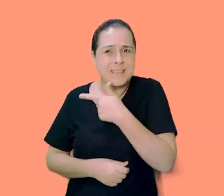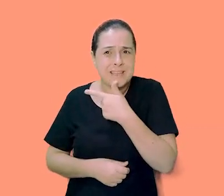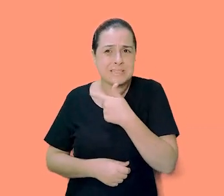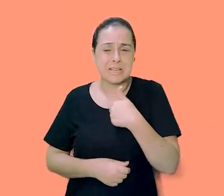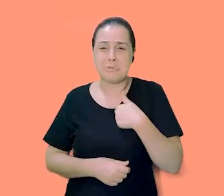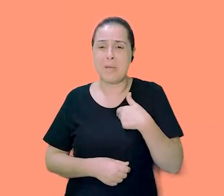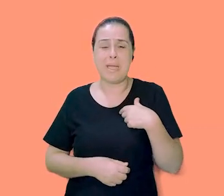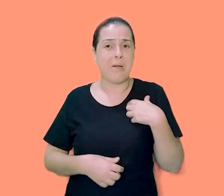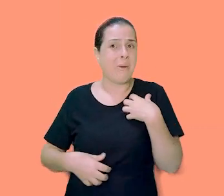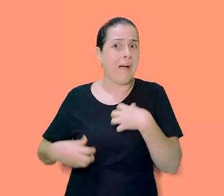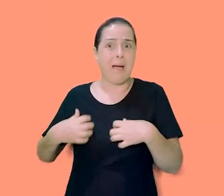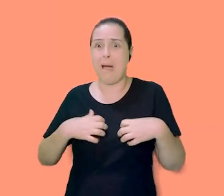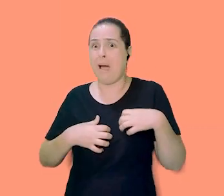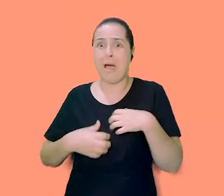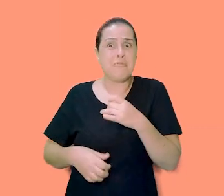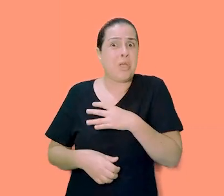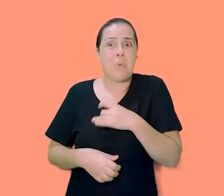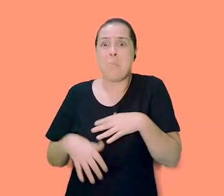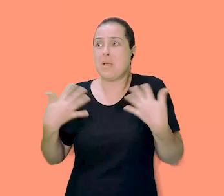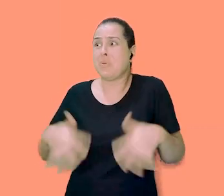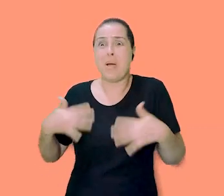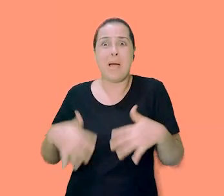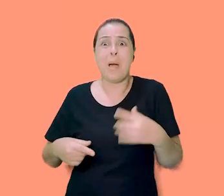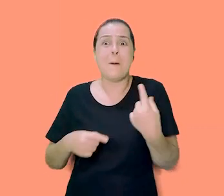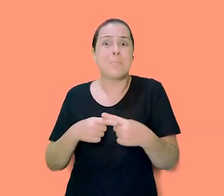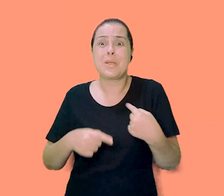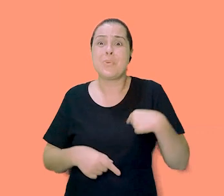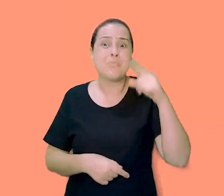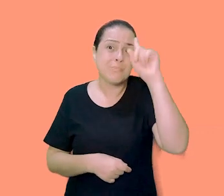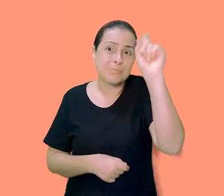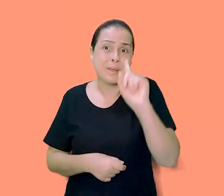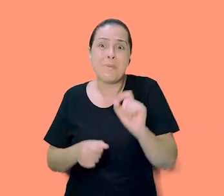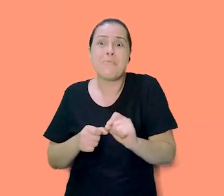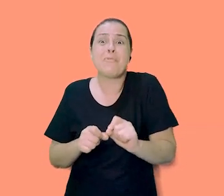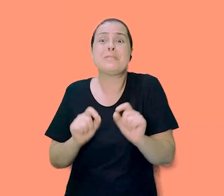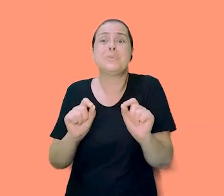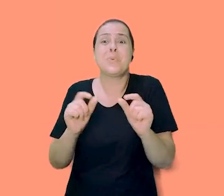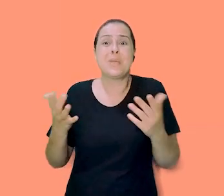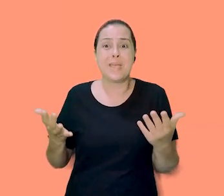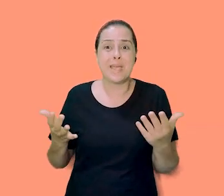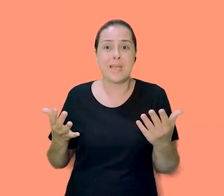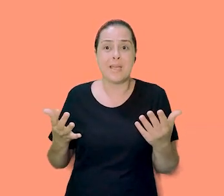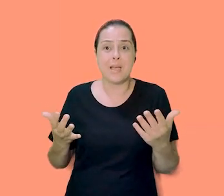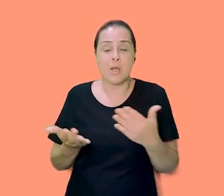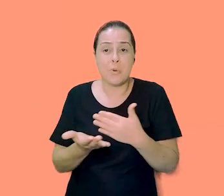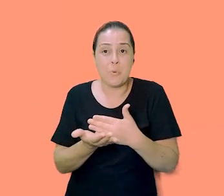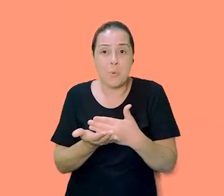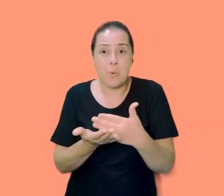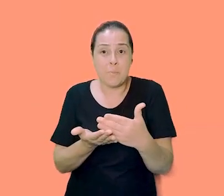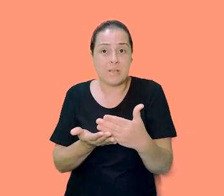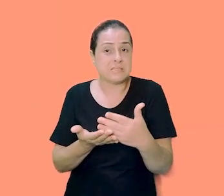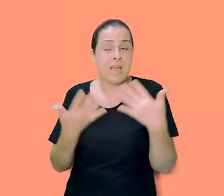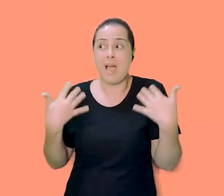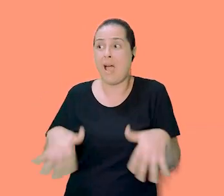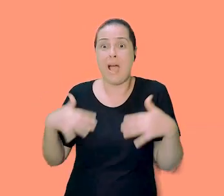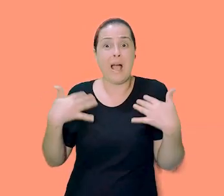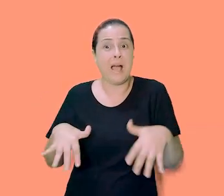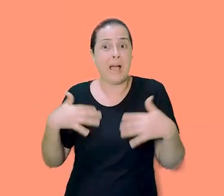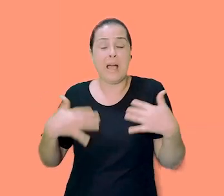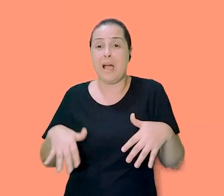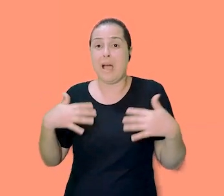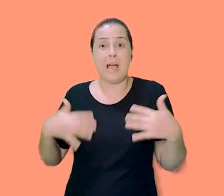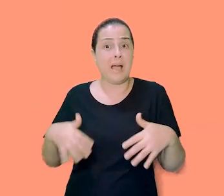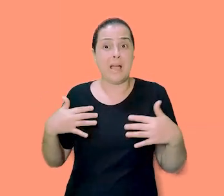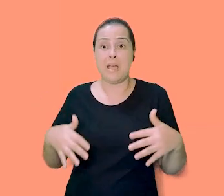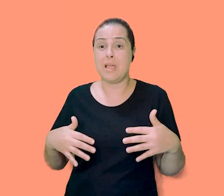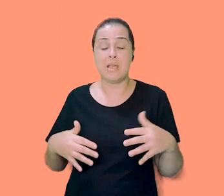ter uma crise de pânico, porque eu não sabia o que fazer. Eu não sabia, gente, o que eu faço? Chegou uma hora que eu comecei a ter uma crise de pânico, mesmo